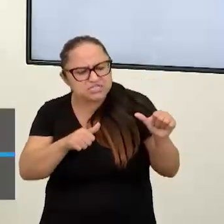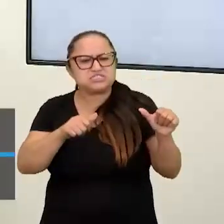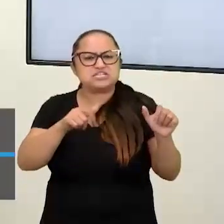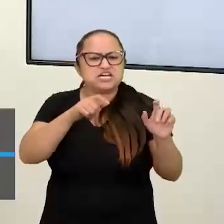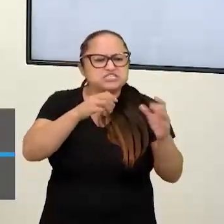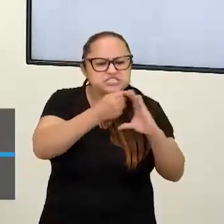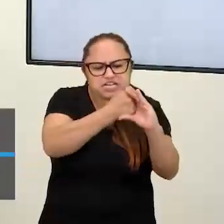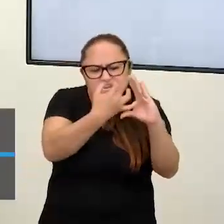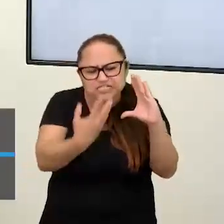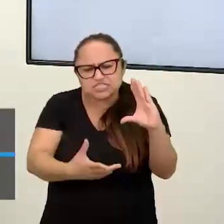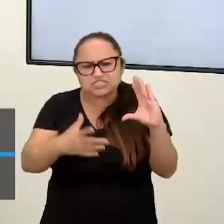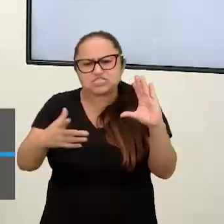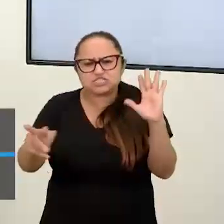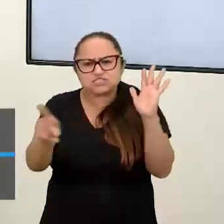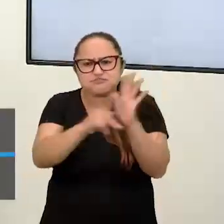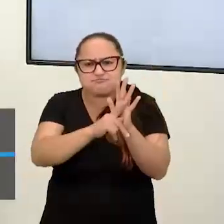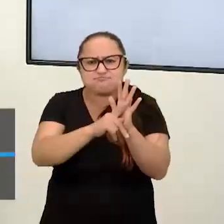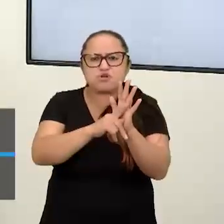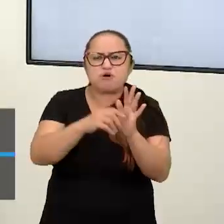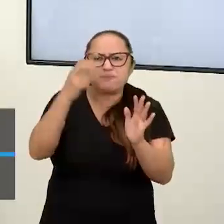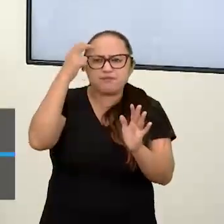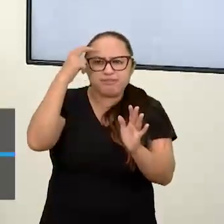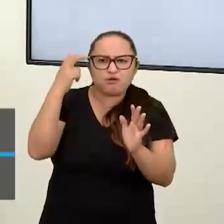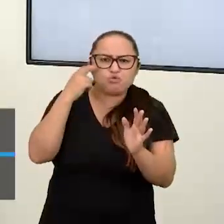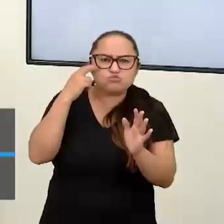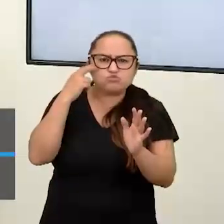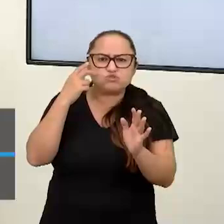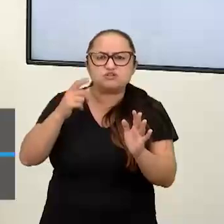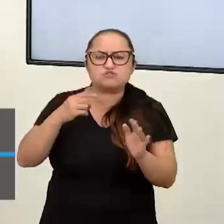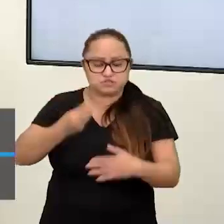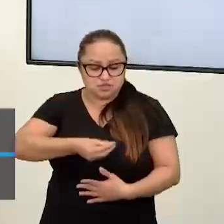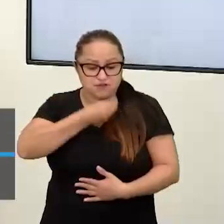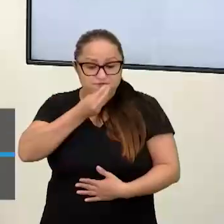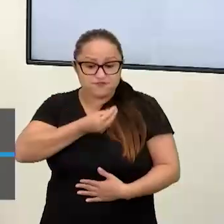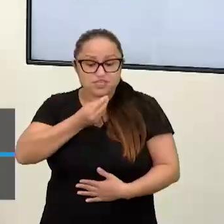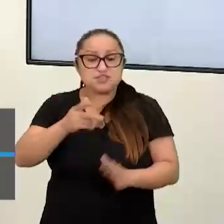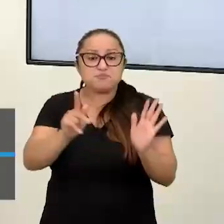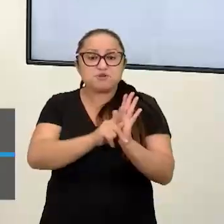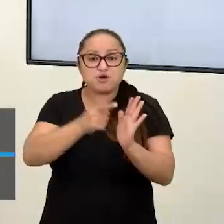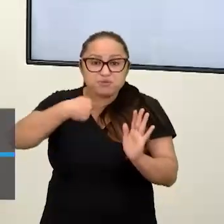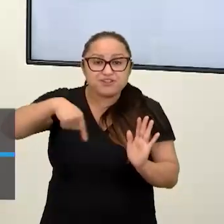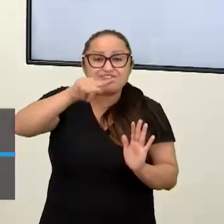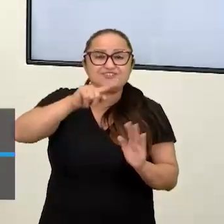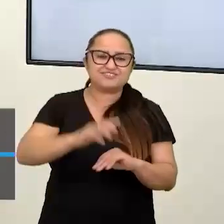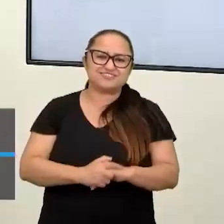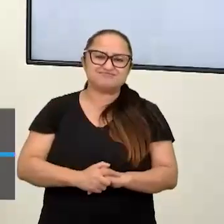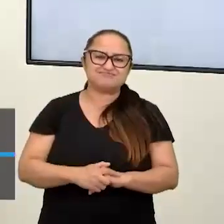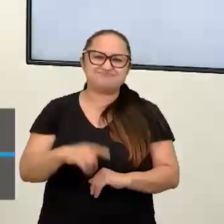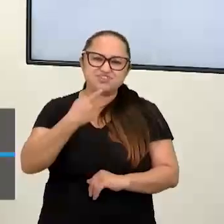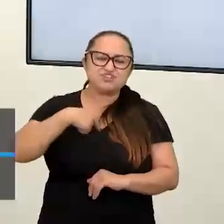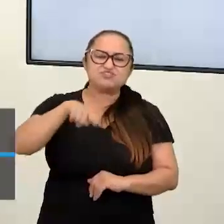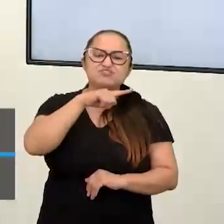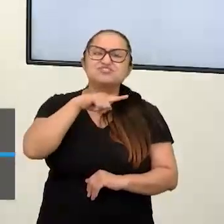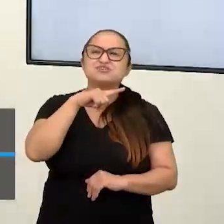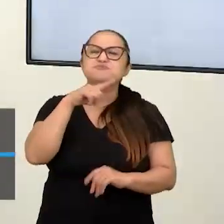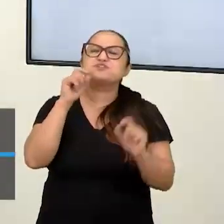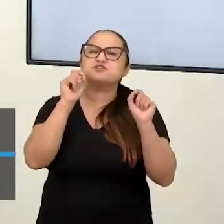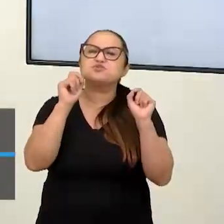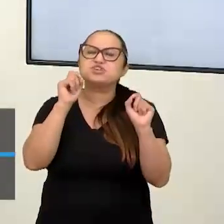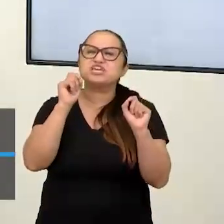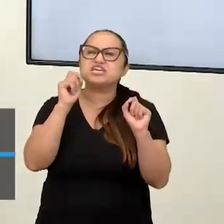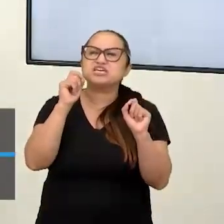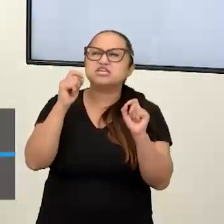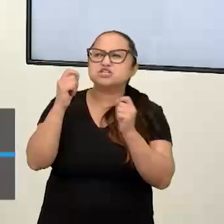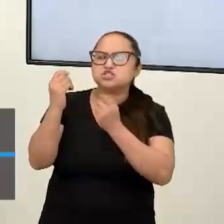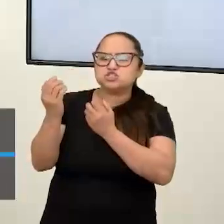na nossa cultura dentro do espaço da nossa existência. Né? Nós estamos falando sobre juventude e identidade.